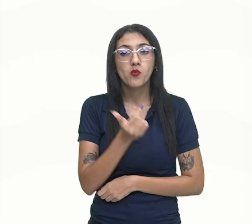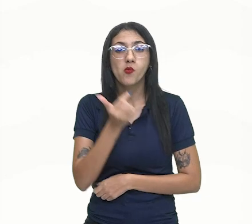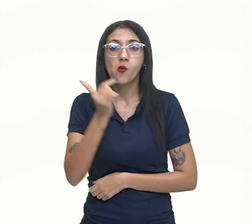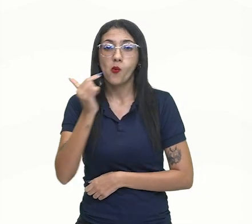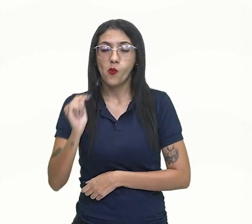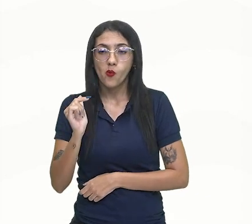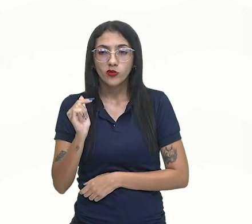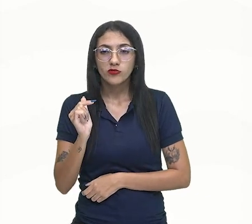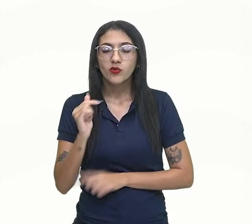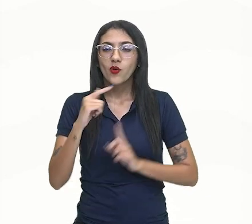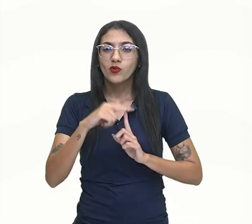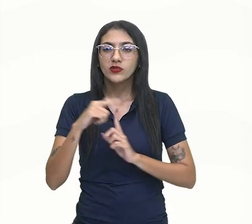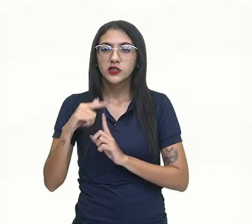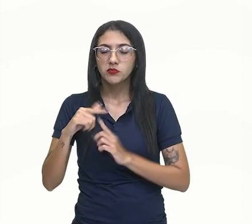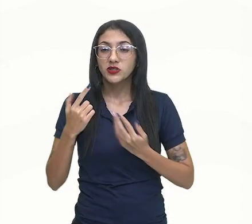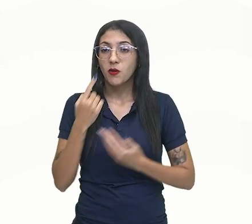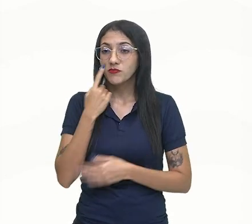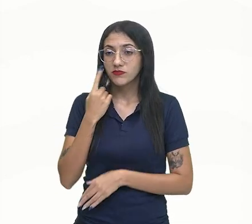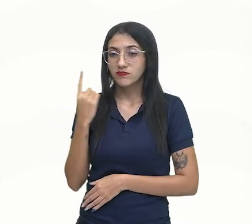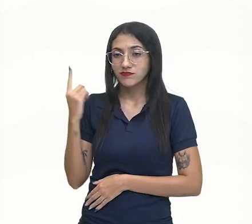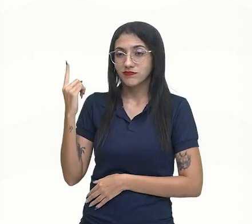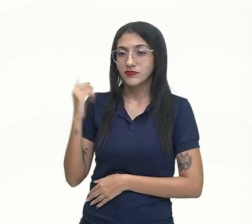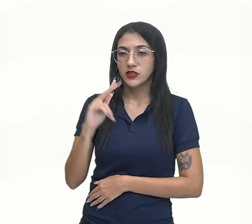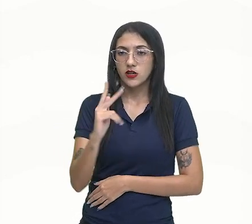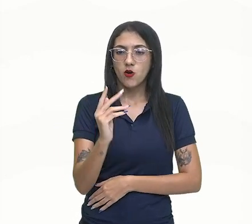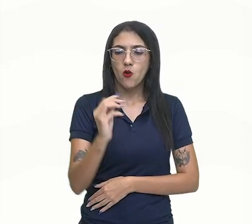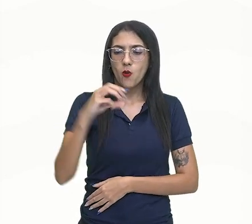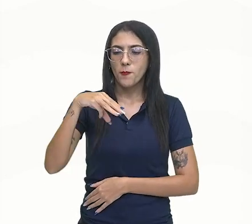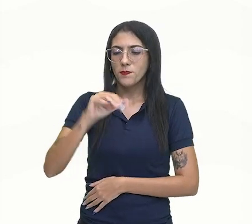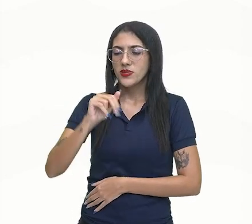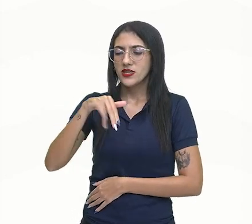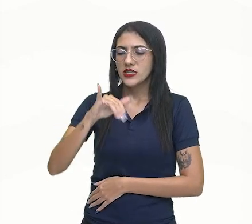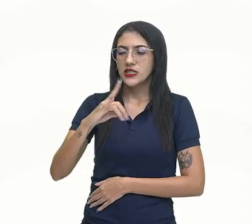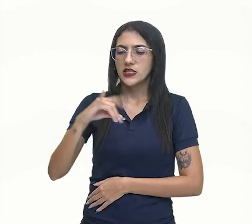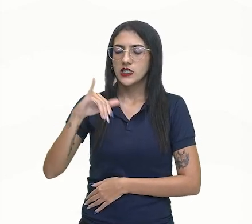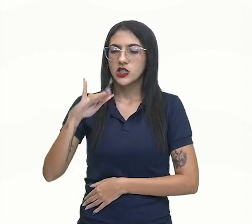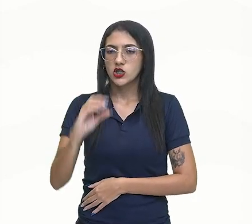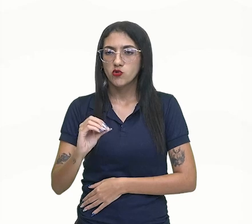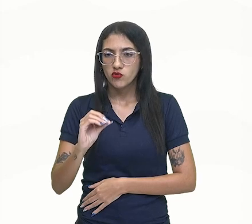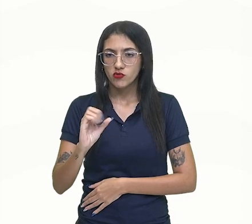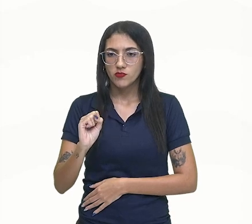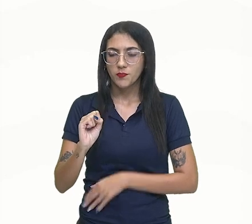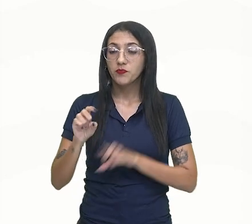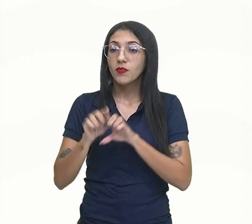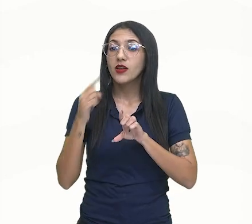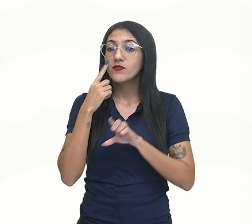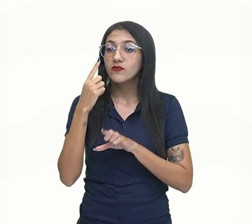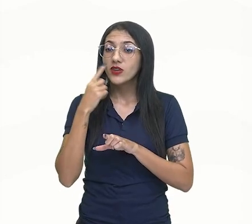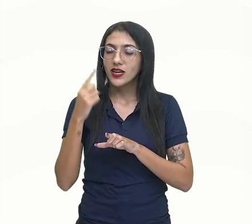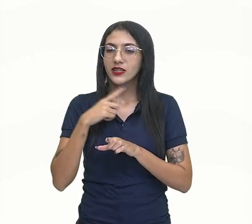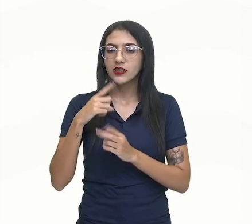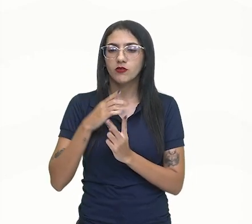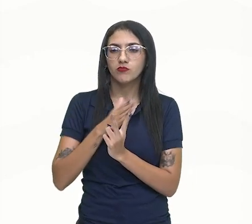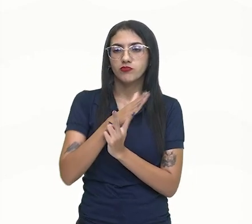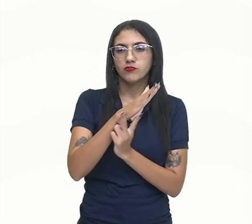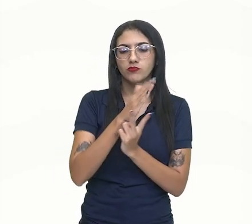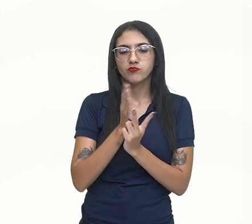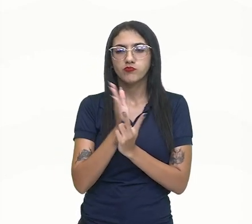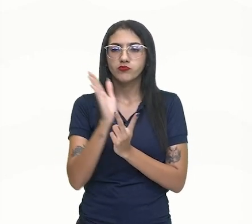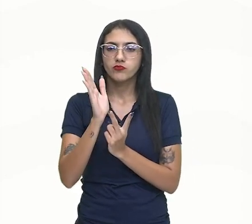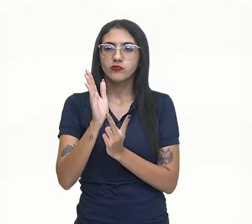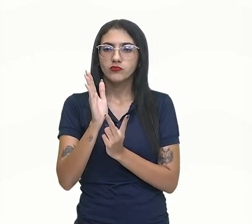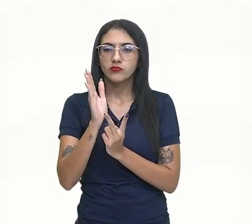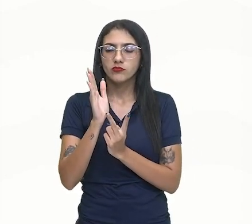Então, tiveram um ancestral comum, mas depois os primatas seguiram o caminho e os hominídeos seguiram